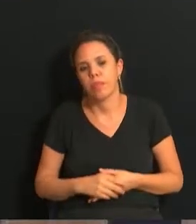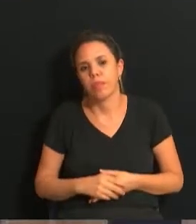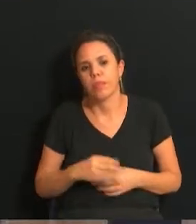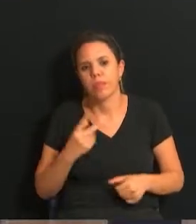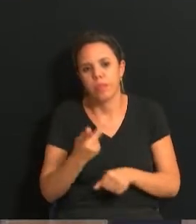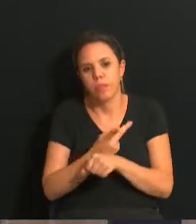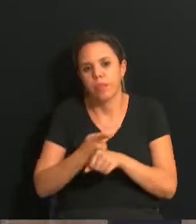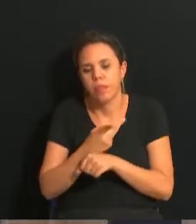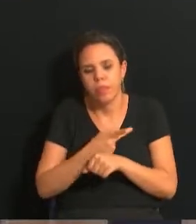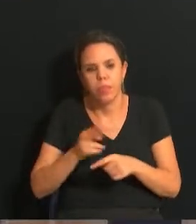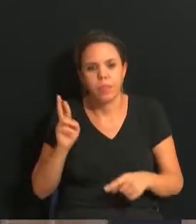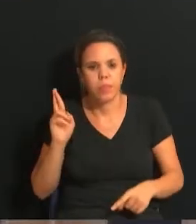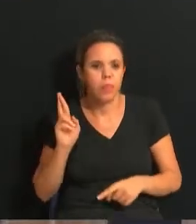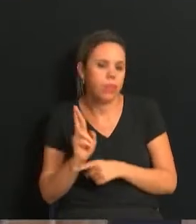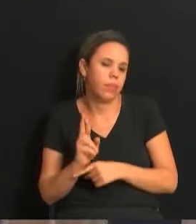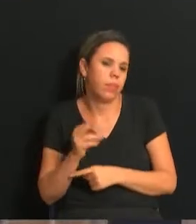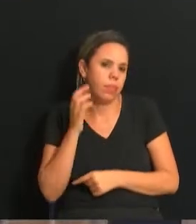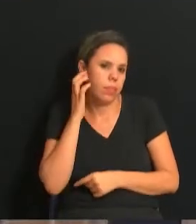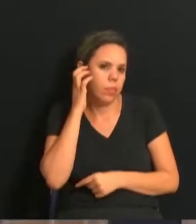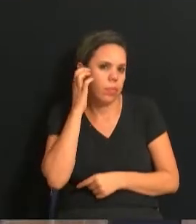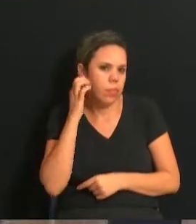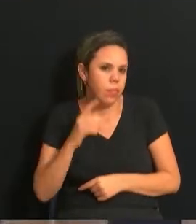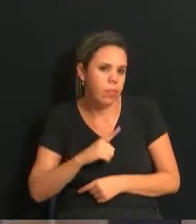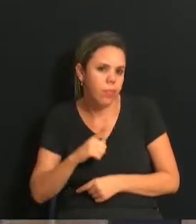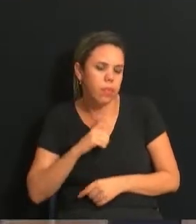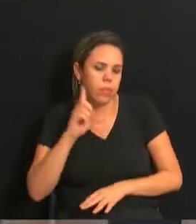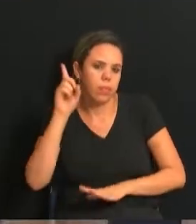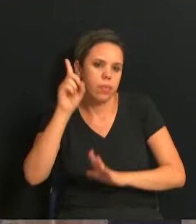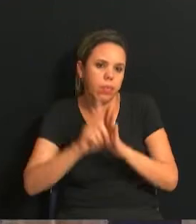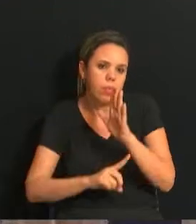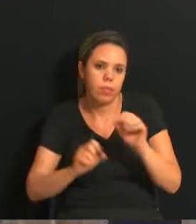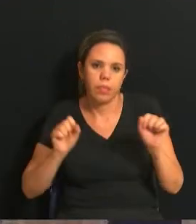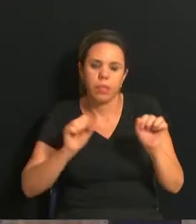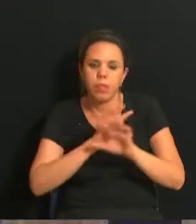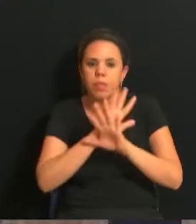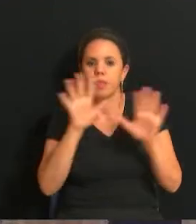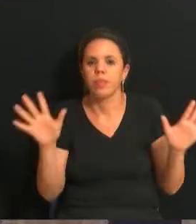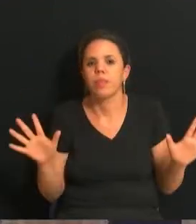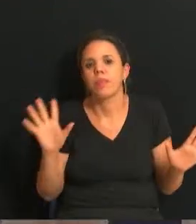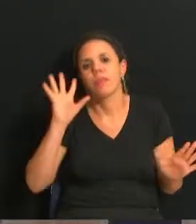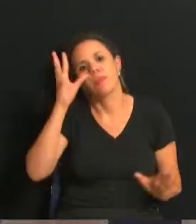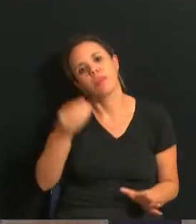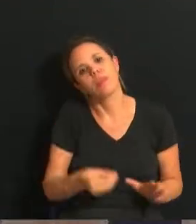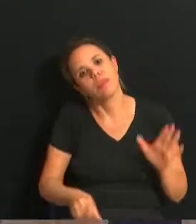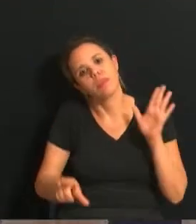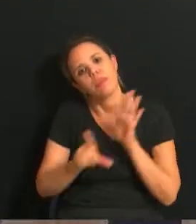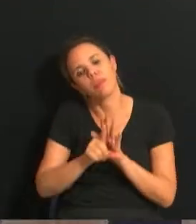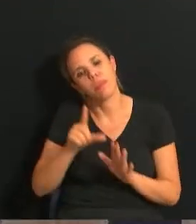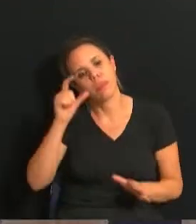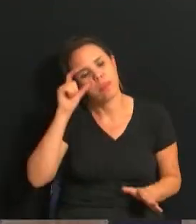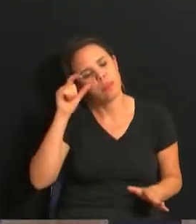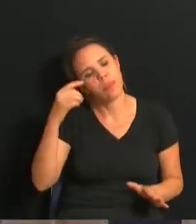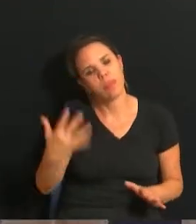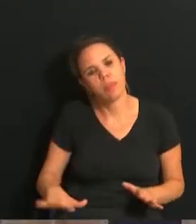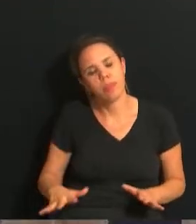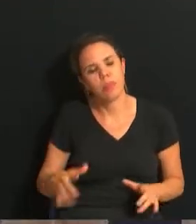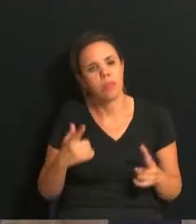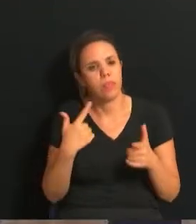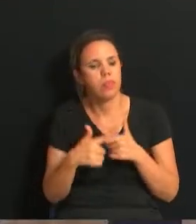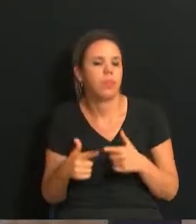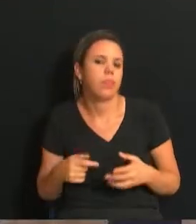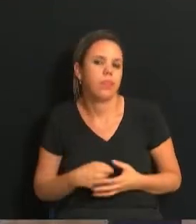o centro de referência para ter seus direitos esclarecidos, para ter uma compreensão da Lei Maria da Penha, para saber as implicações, para